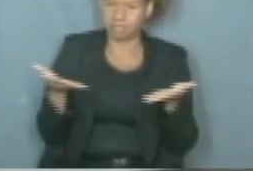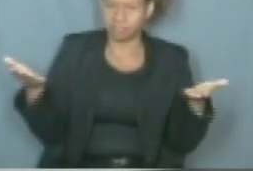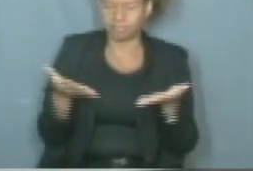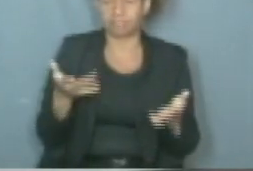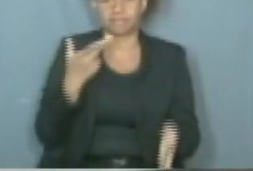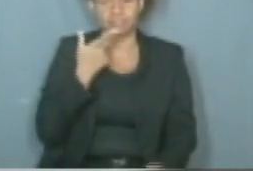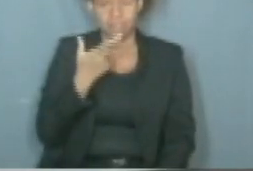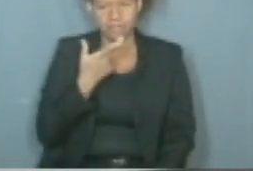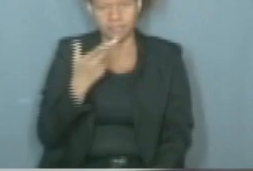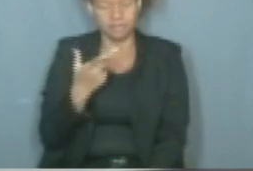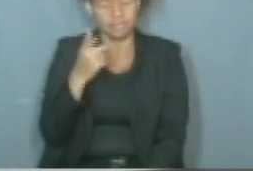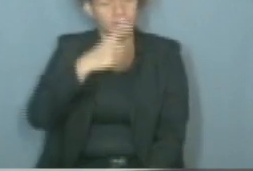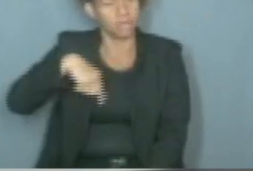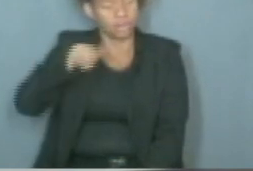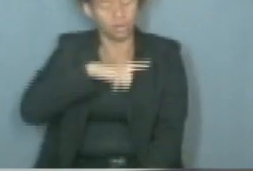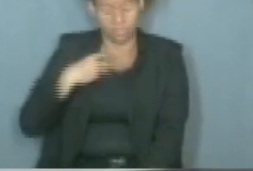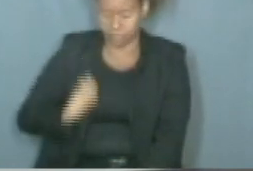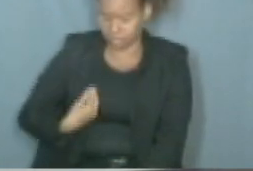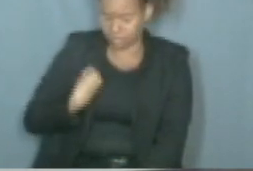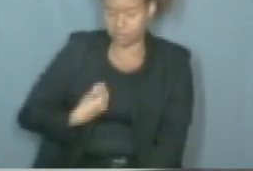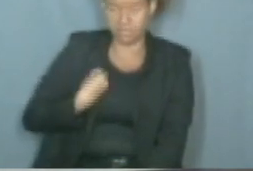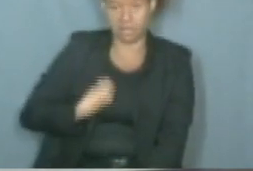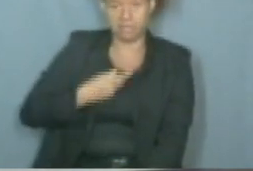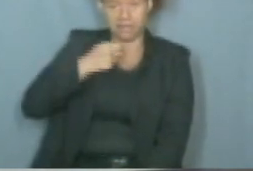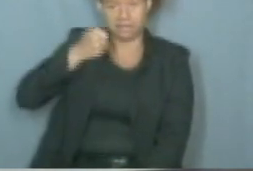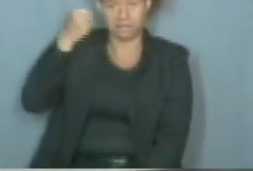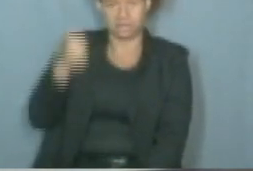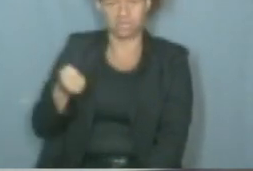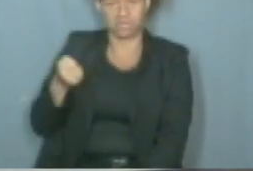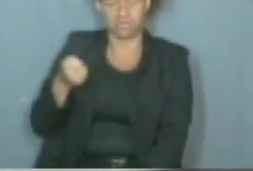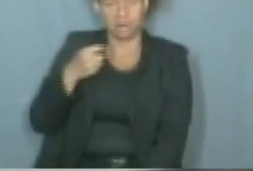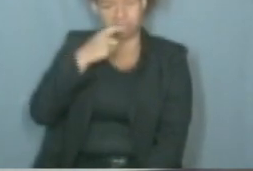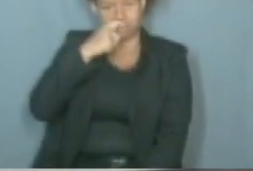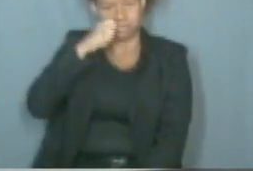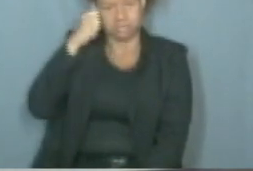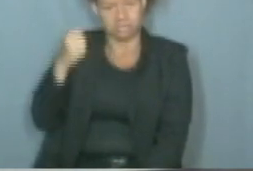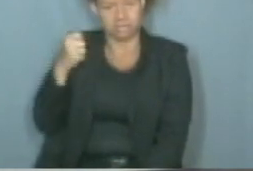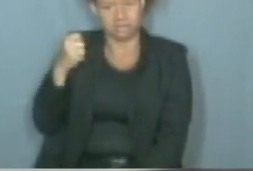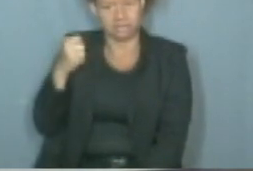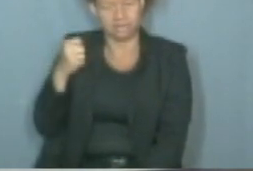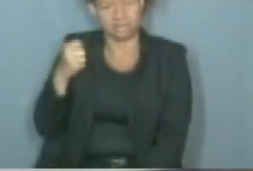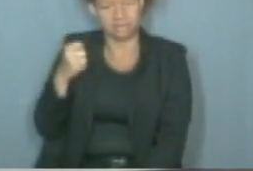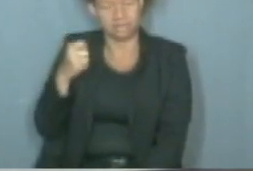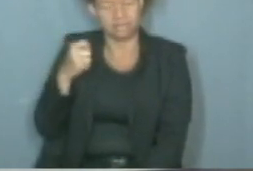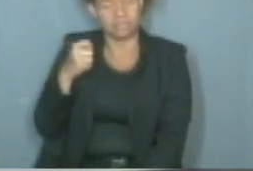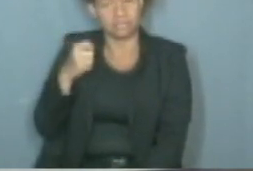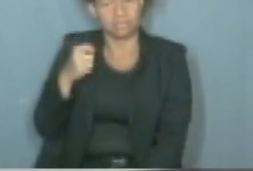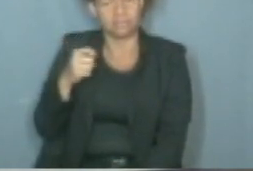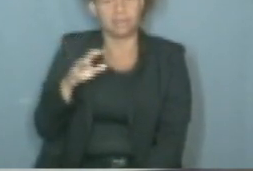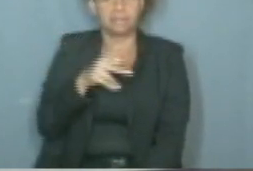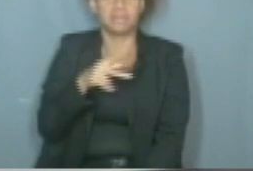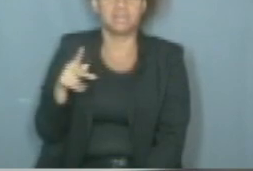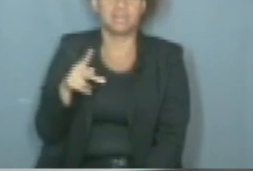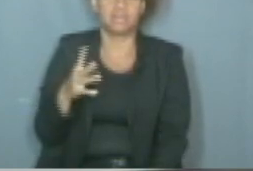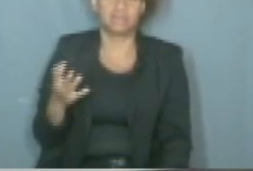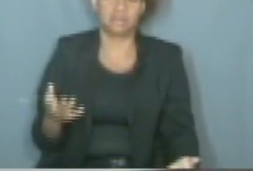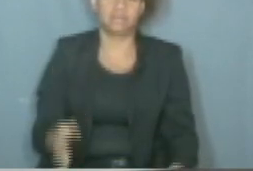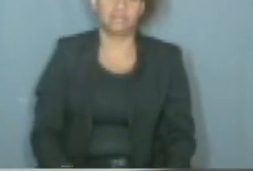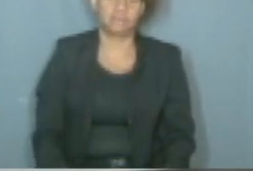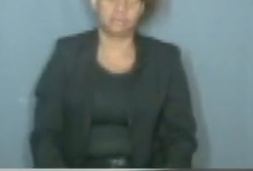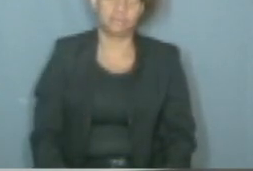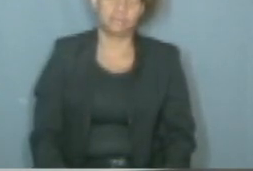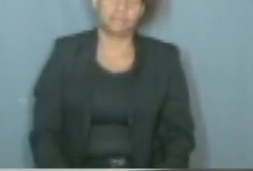de dizer que nós vivemos numa ditadura do judiciário. Como? Senhor presidente, eu vou pedir que os